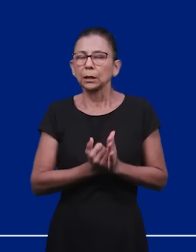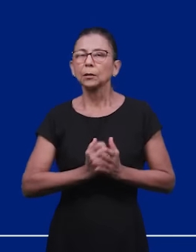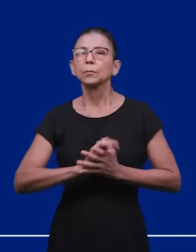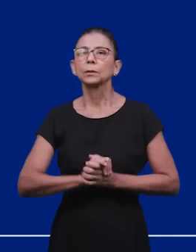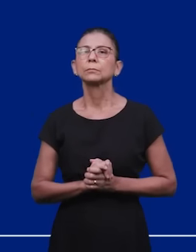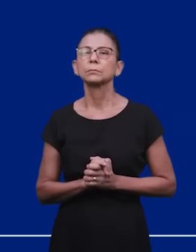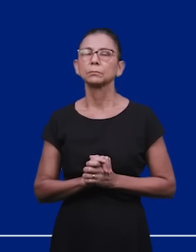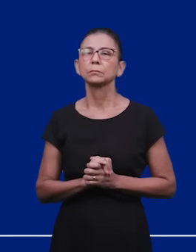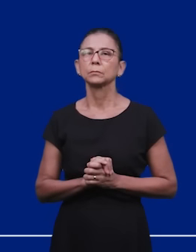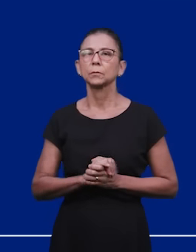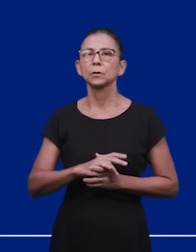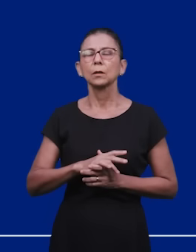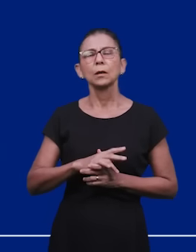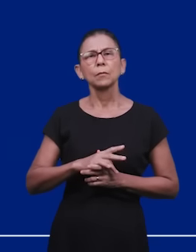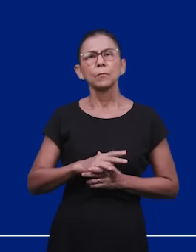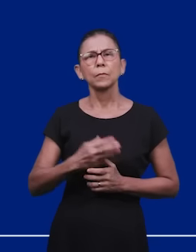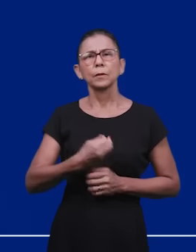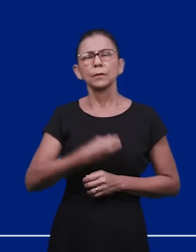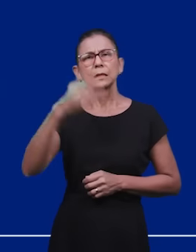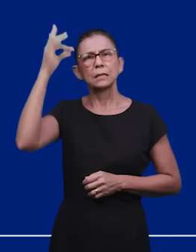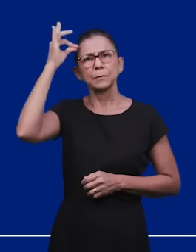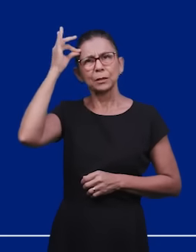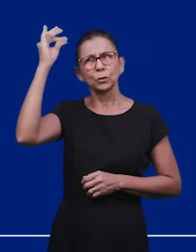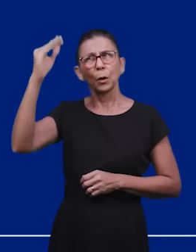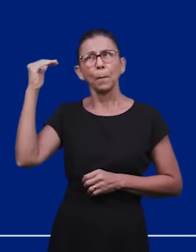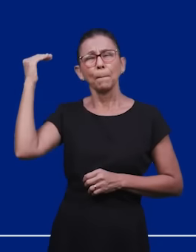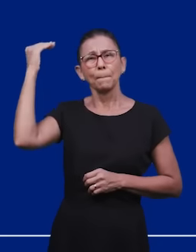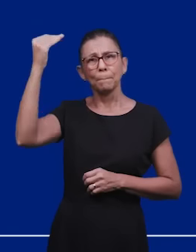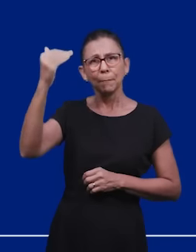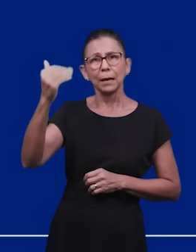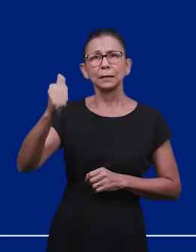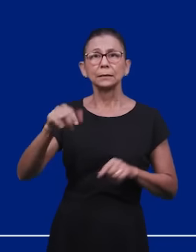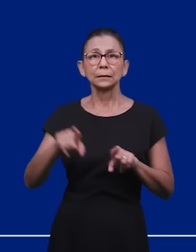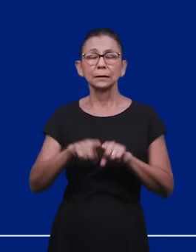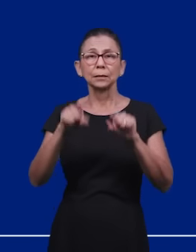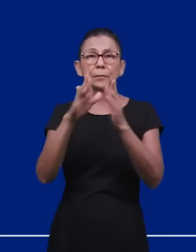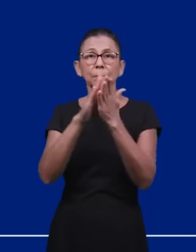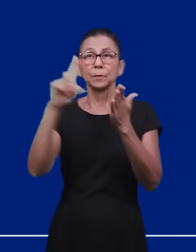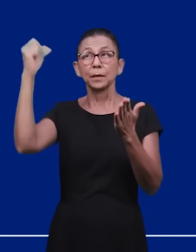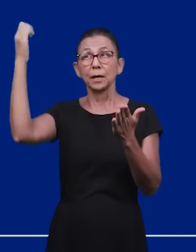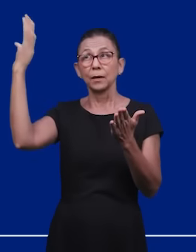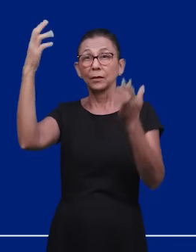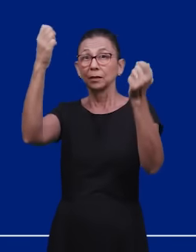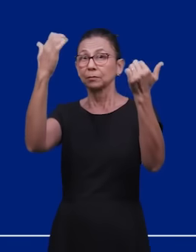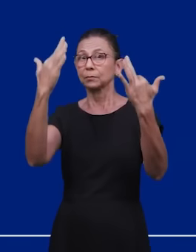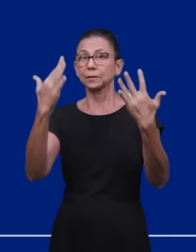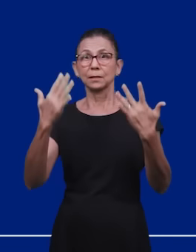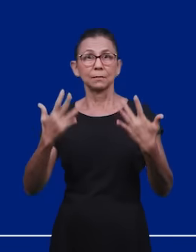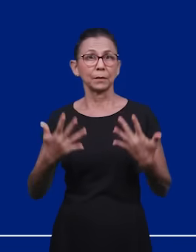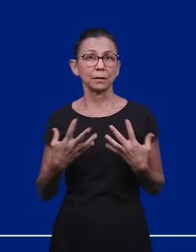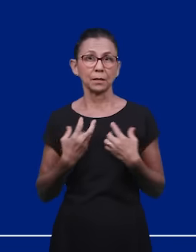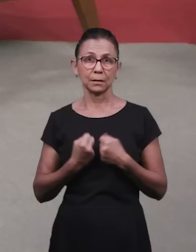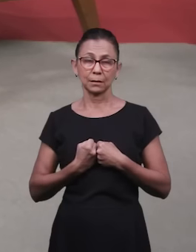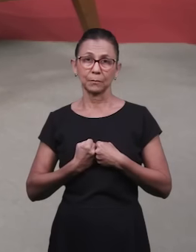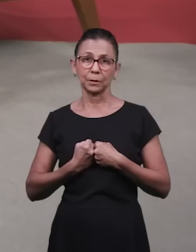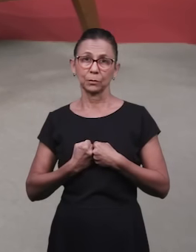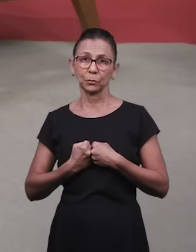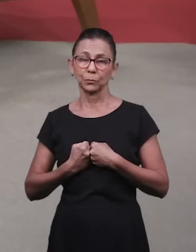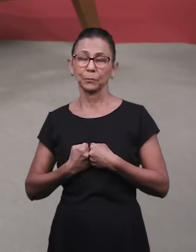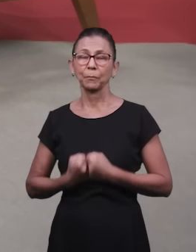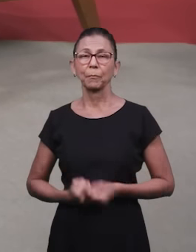fortalecimento espiritual e tenho recebido muitas bênçãos através da palavra revelada. Glória a Jesus. Eu quero agradecer ao